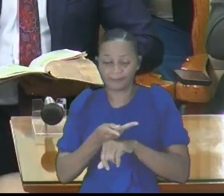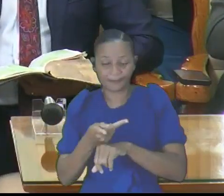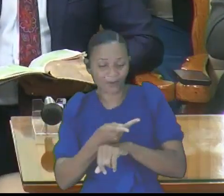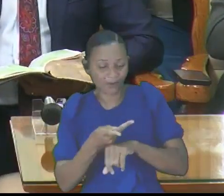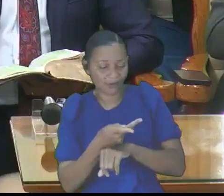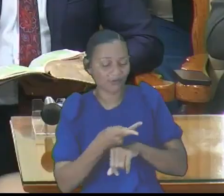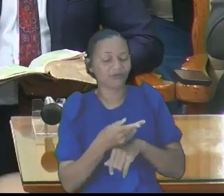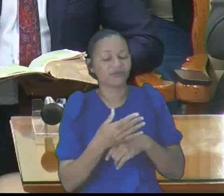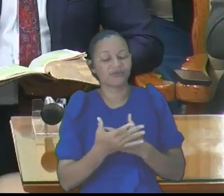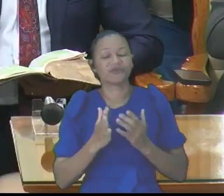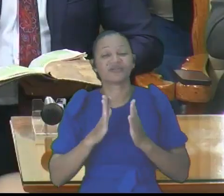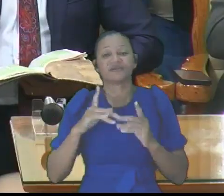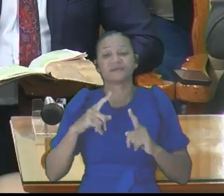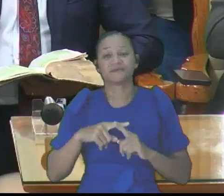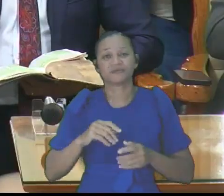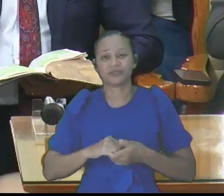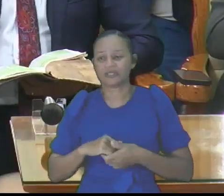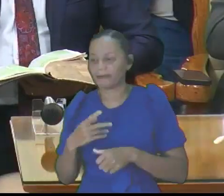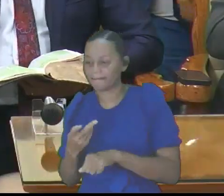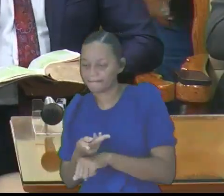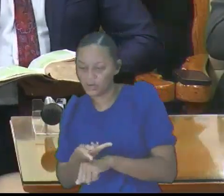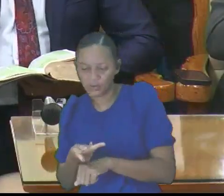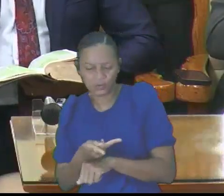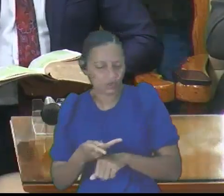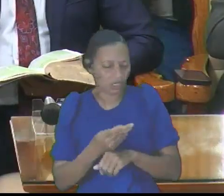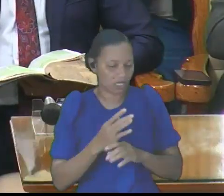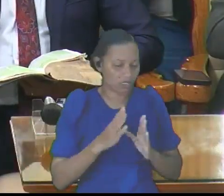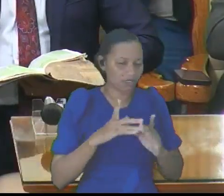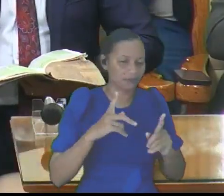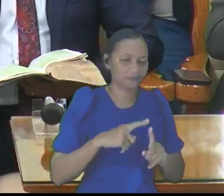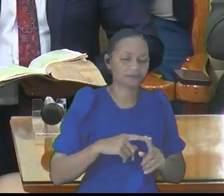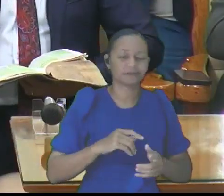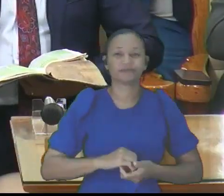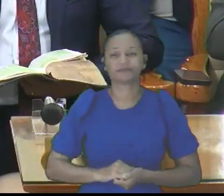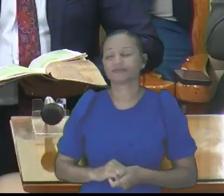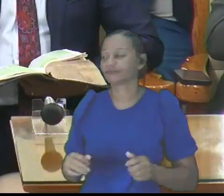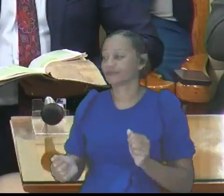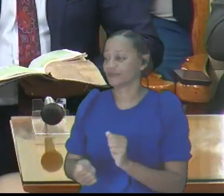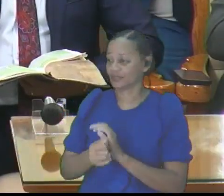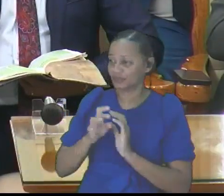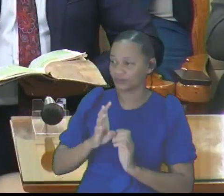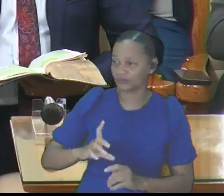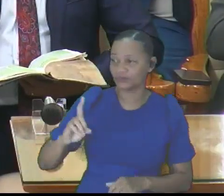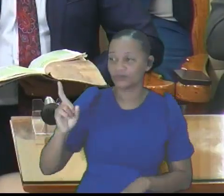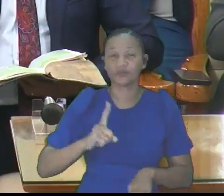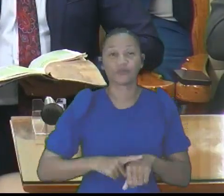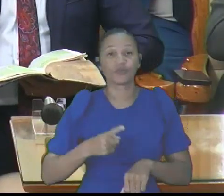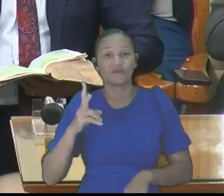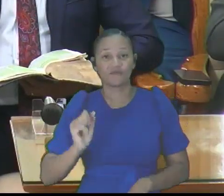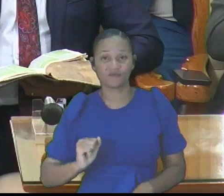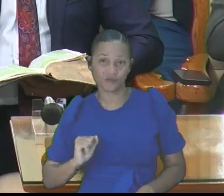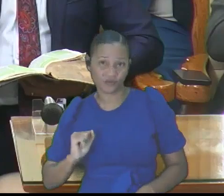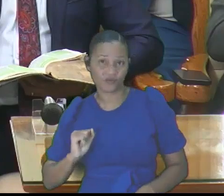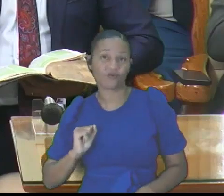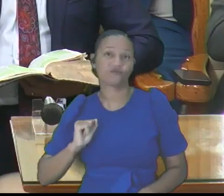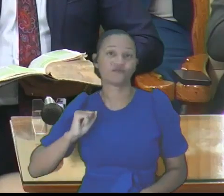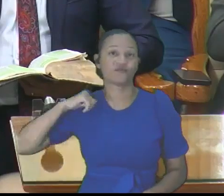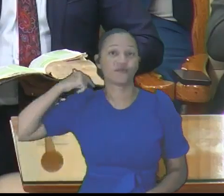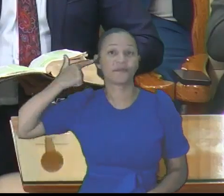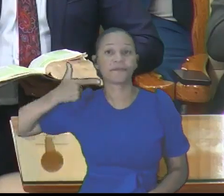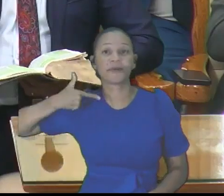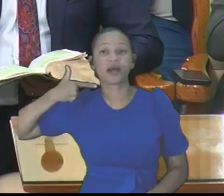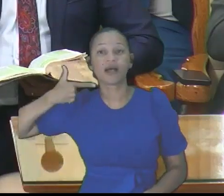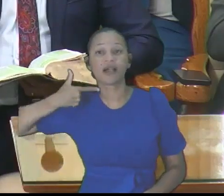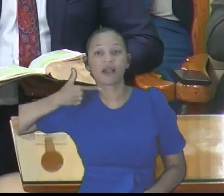igreja. Procurando uma igreja. Glória a Deus, uma vez estava em Londres, e eu não sei falar